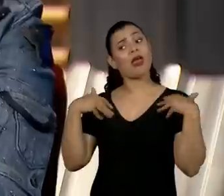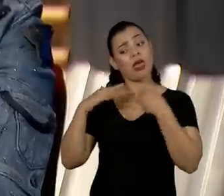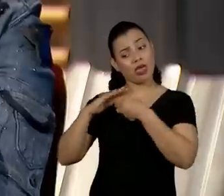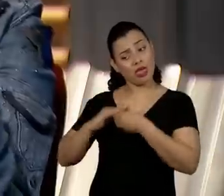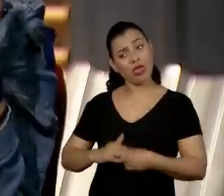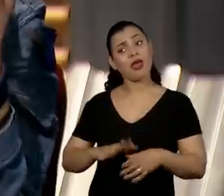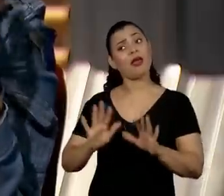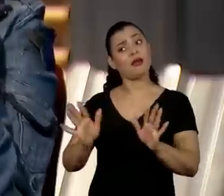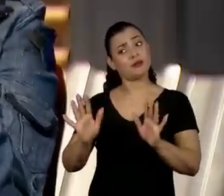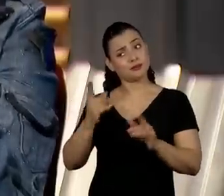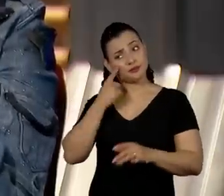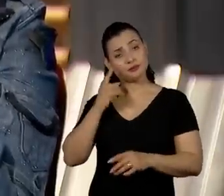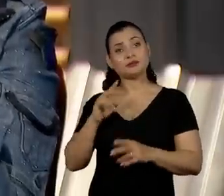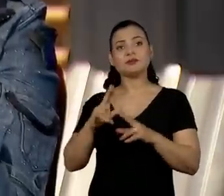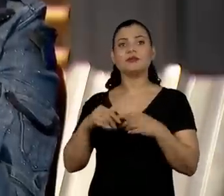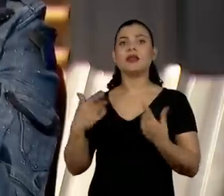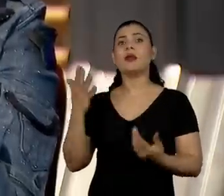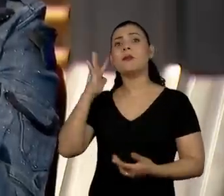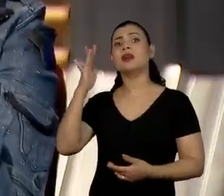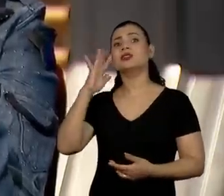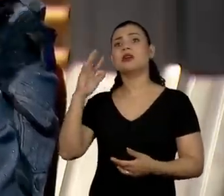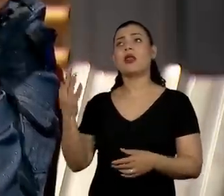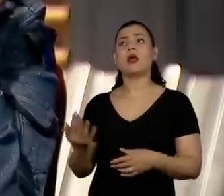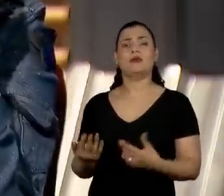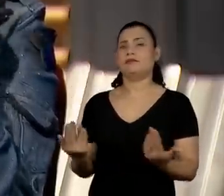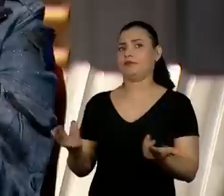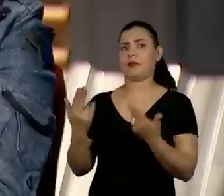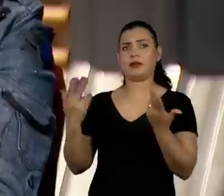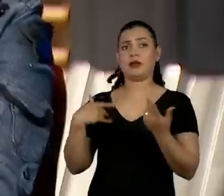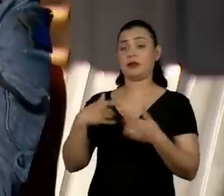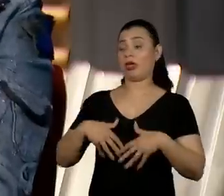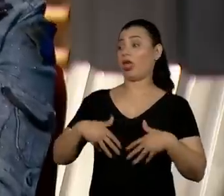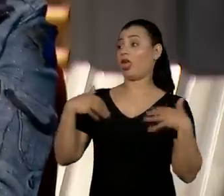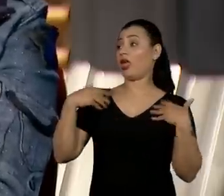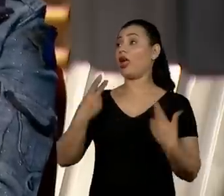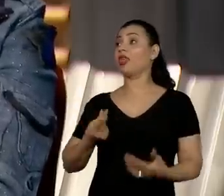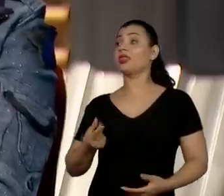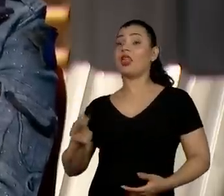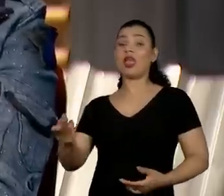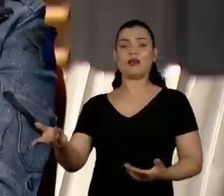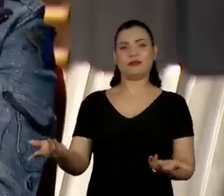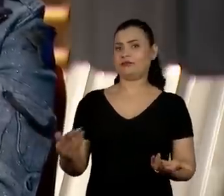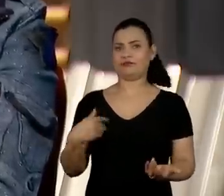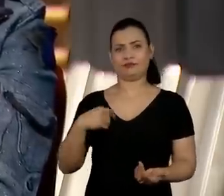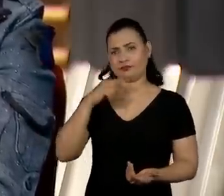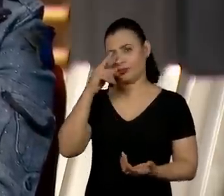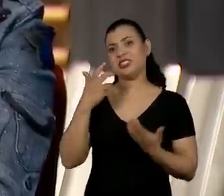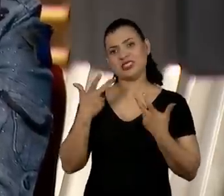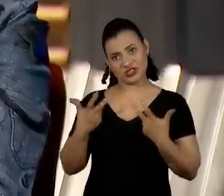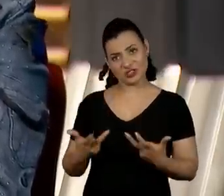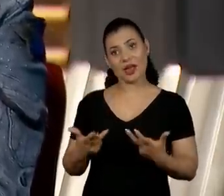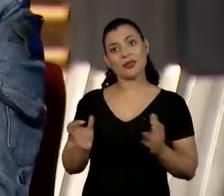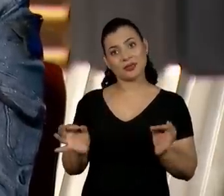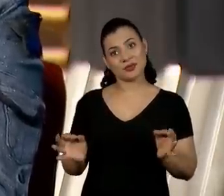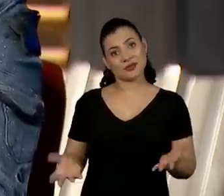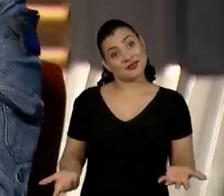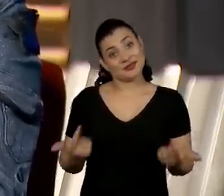ndo imagina que suportável que nós íamos ser esse nós fossemos Imortais né